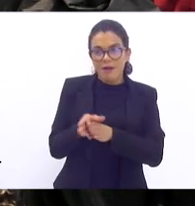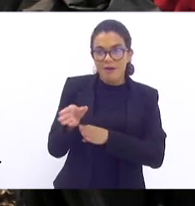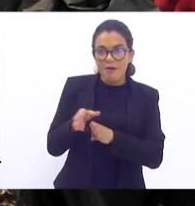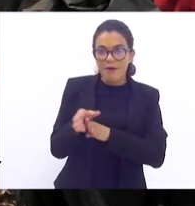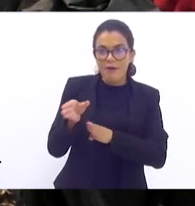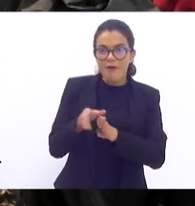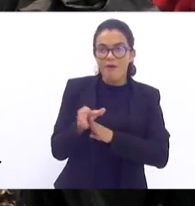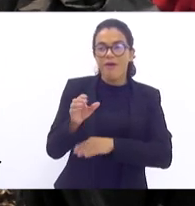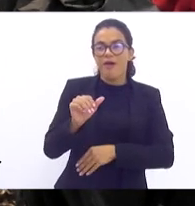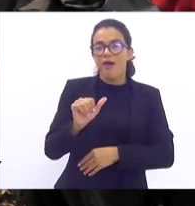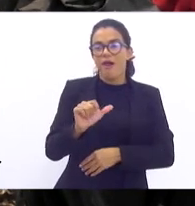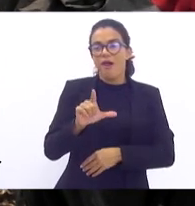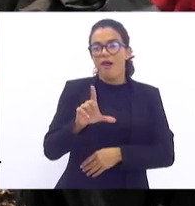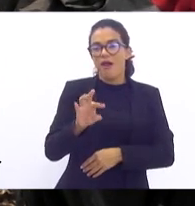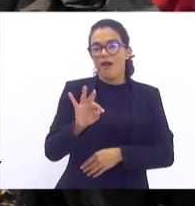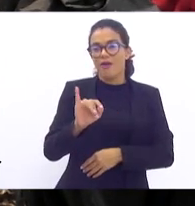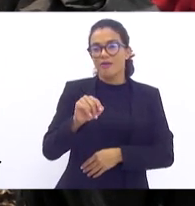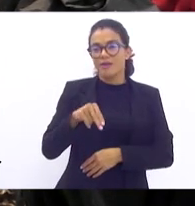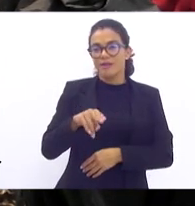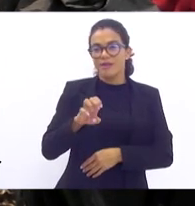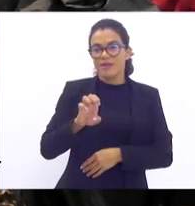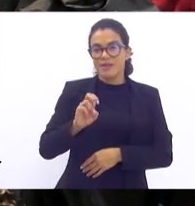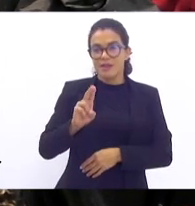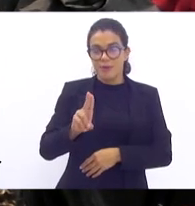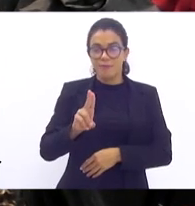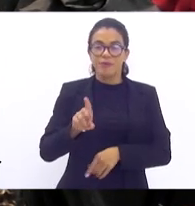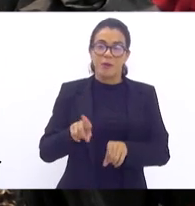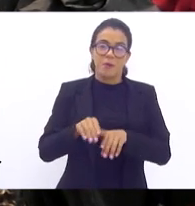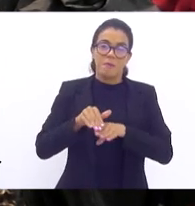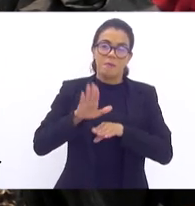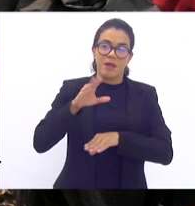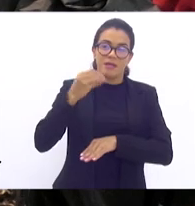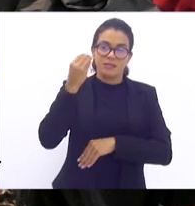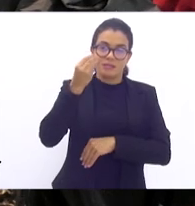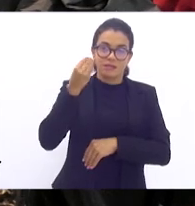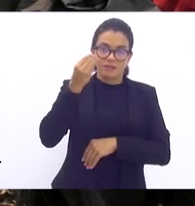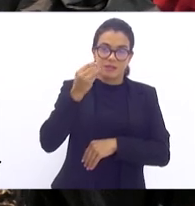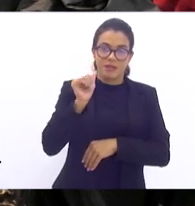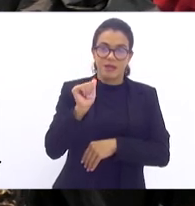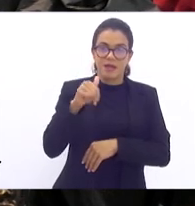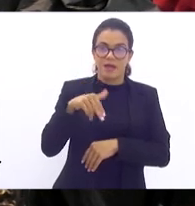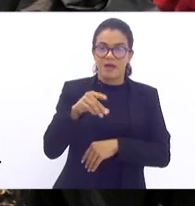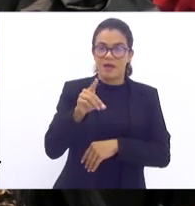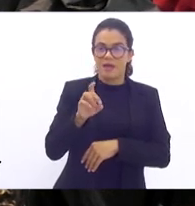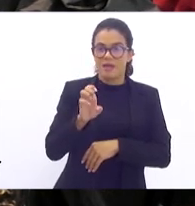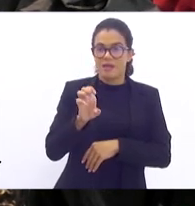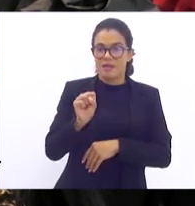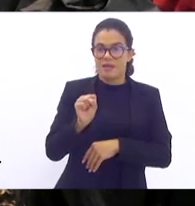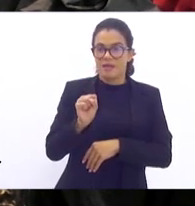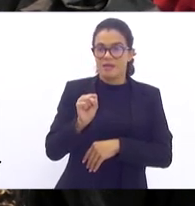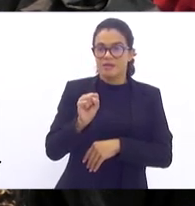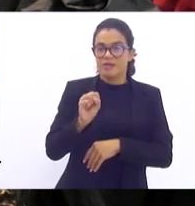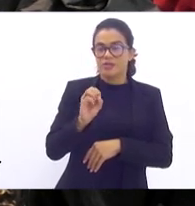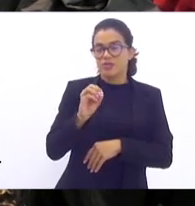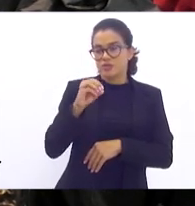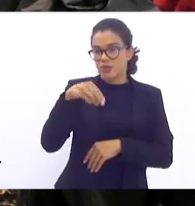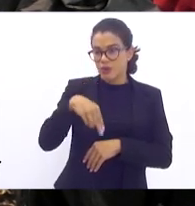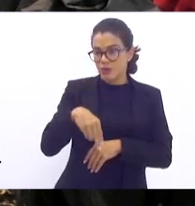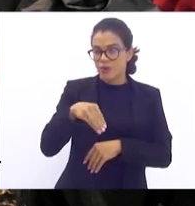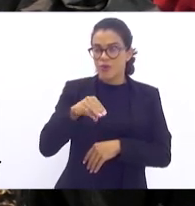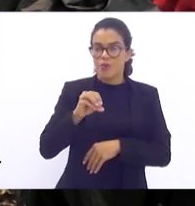Líder altineiro você vai longe que Deus te abençoe e já o mais experiente um pouquinho Anderson Moraes esses colegas Deputado estaduais